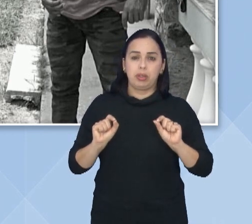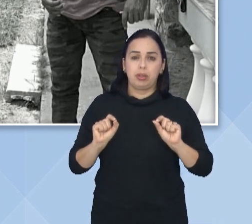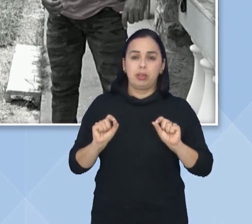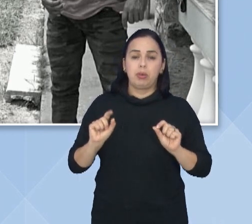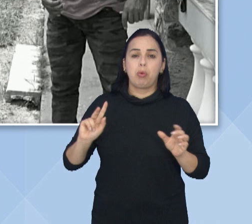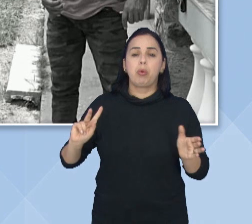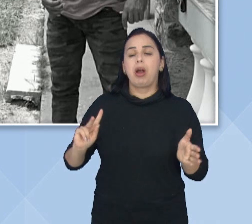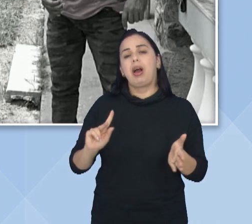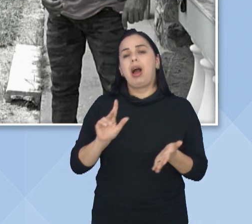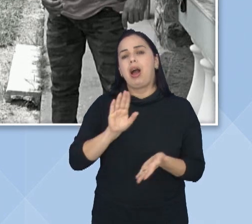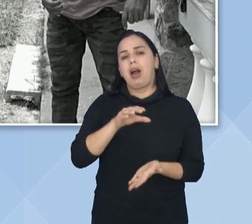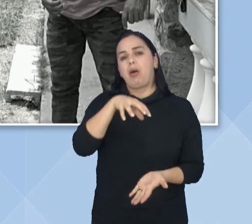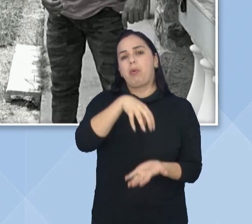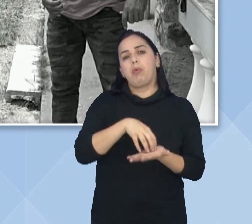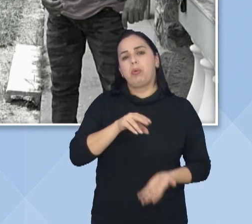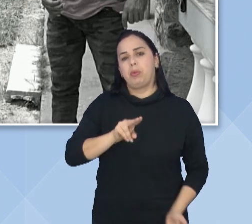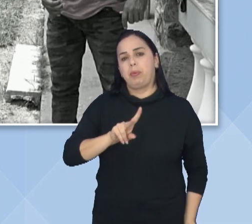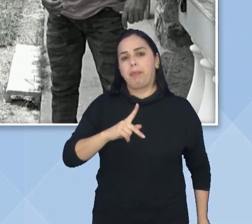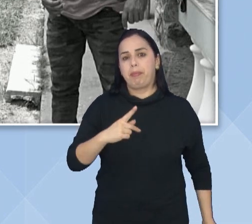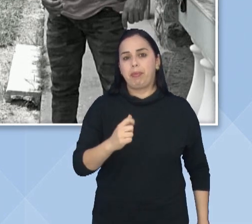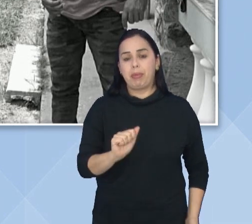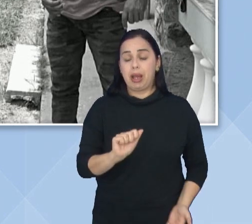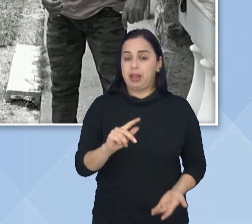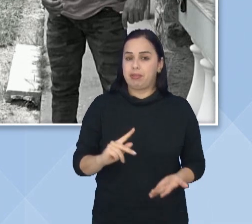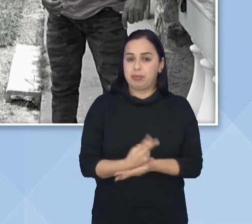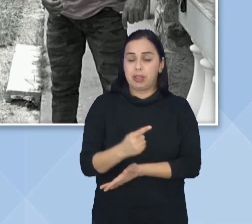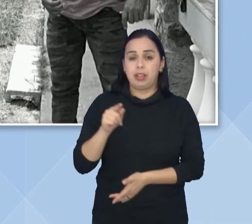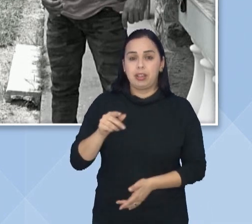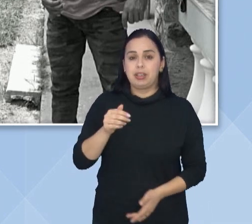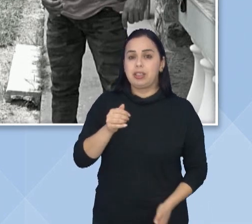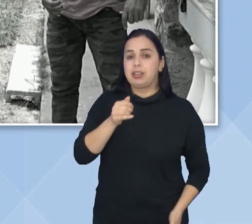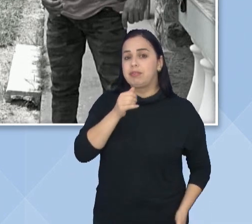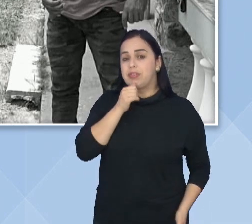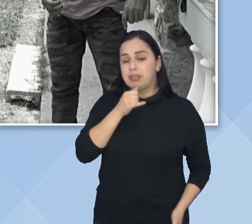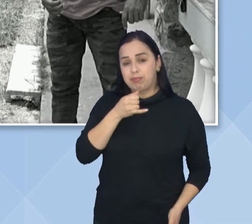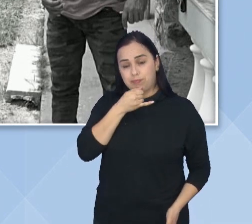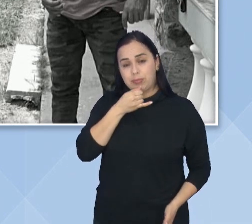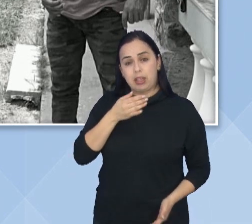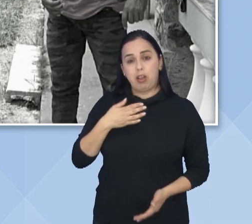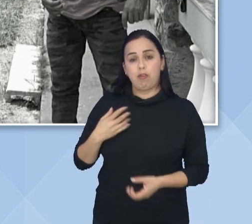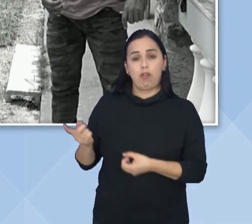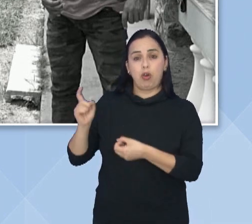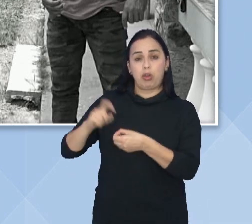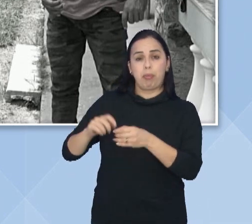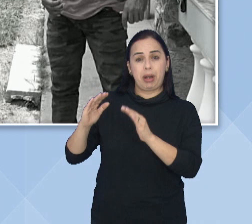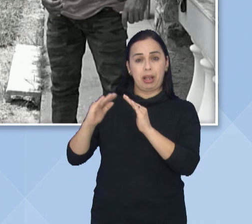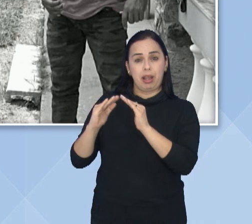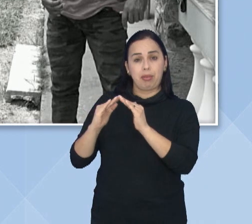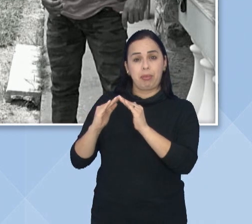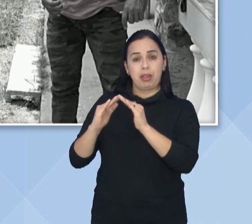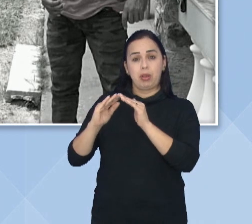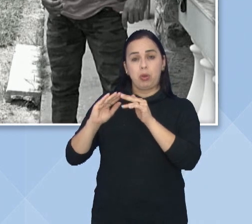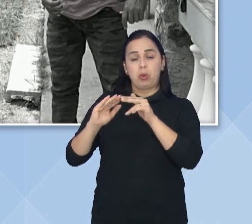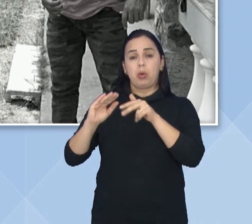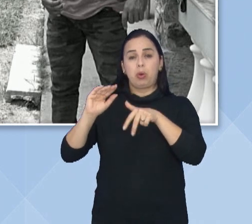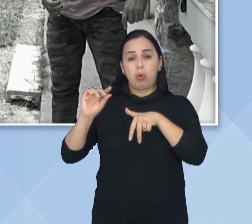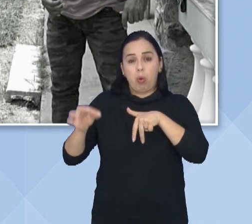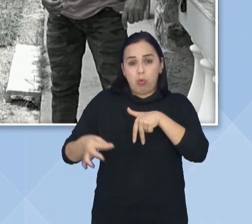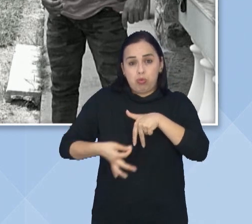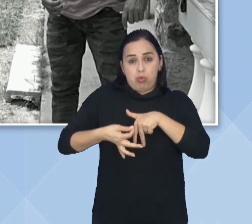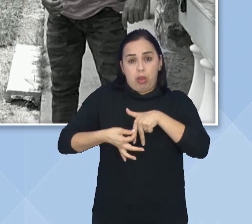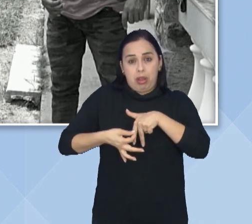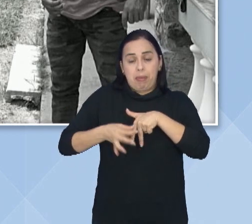uma falha aí da UPA. Infelizmente, ele foi liberado para casa com sonda, mas sem o